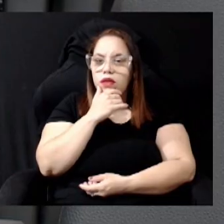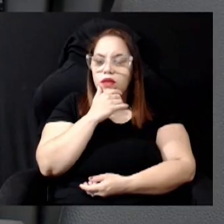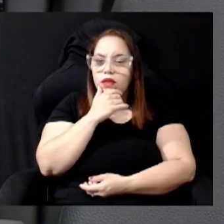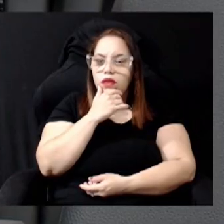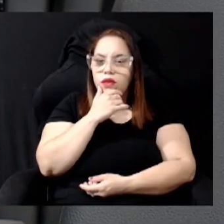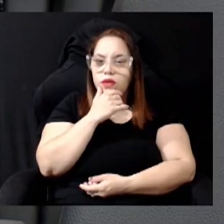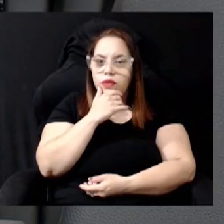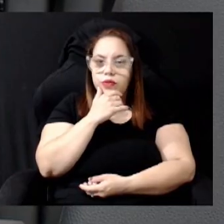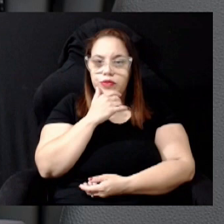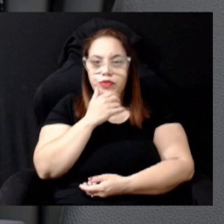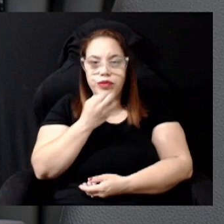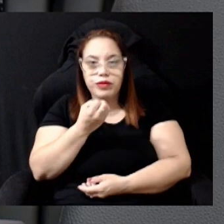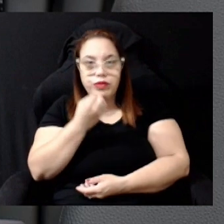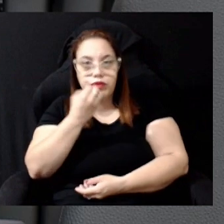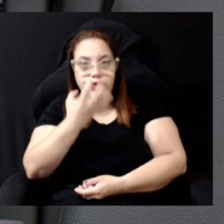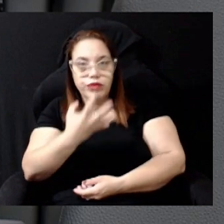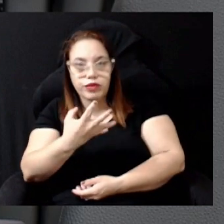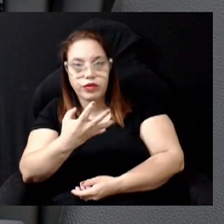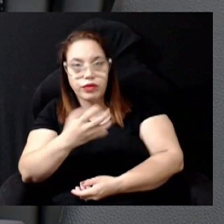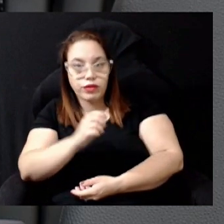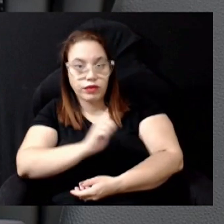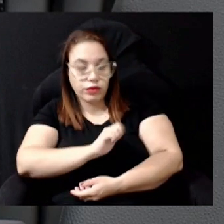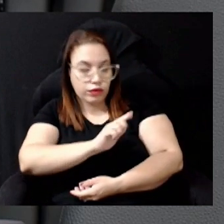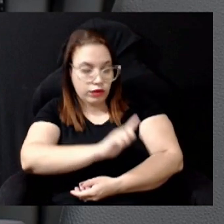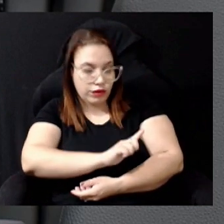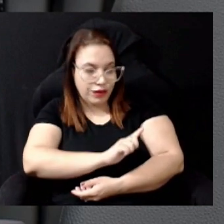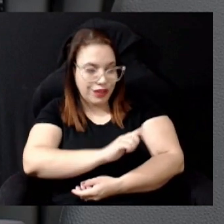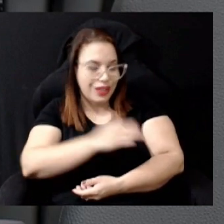Campo Grande é o quintal de casa, né? Onde eu